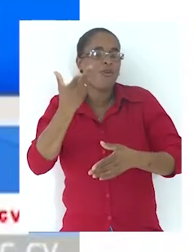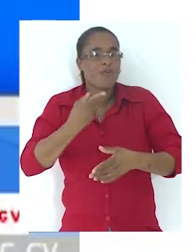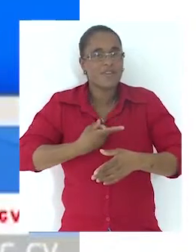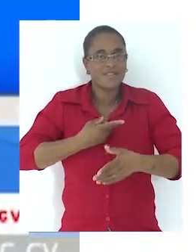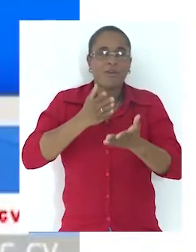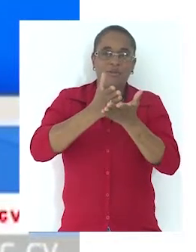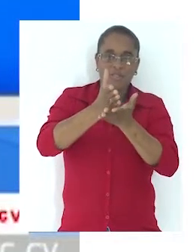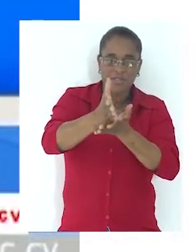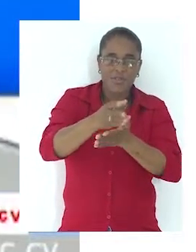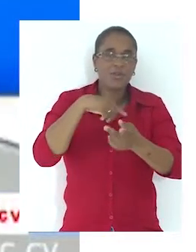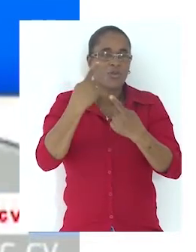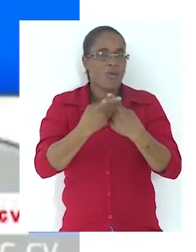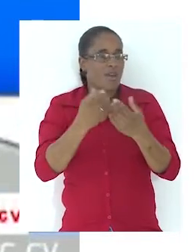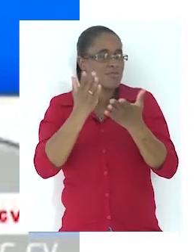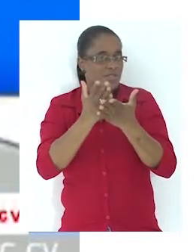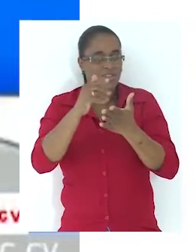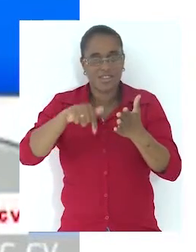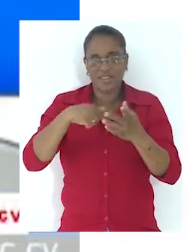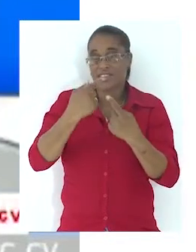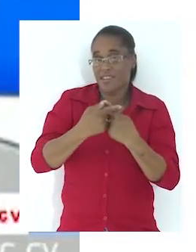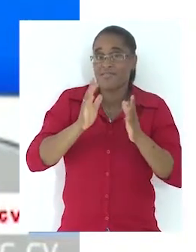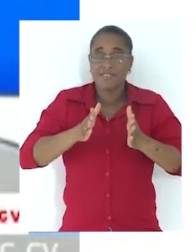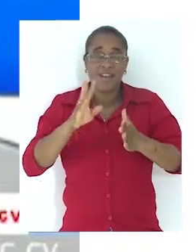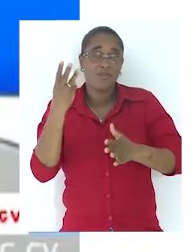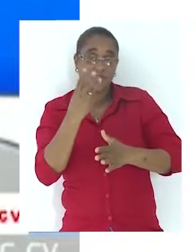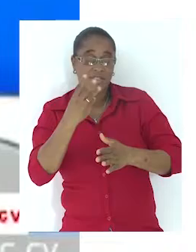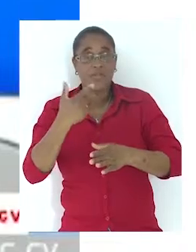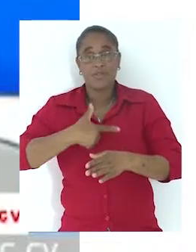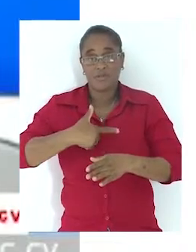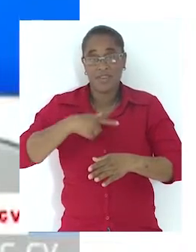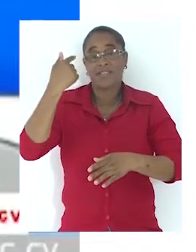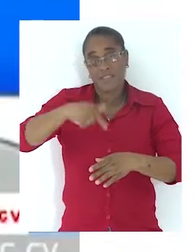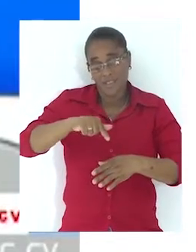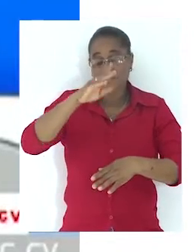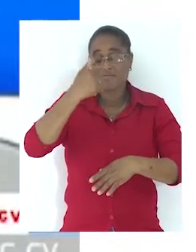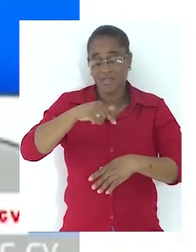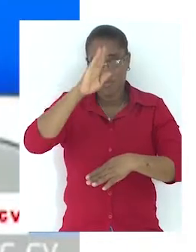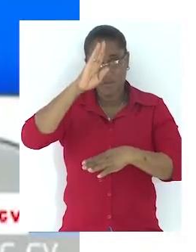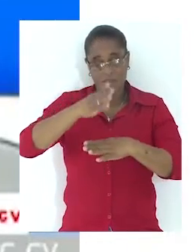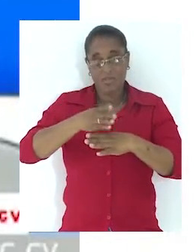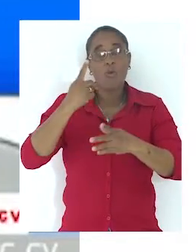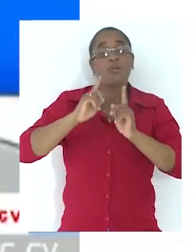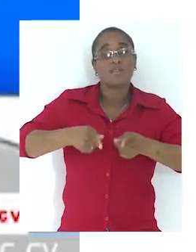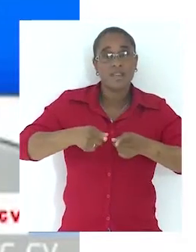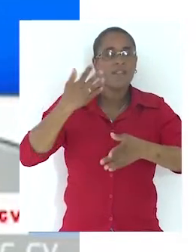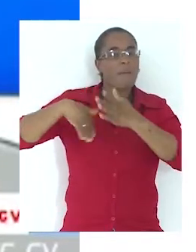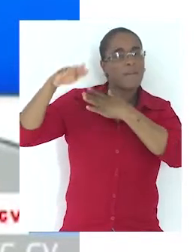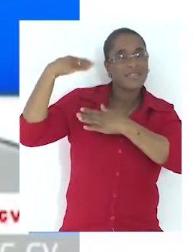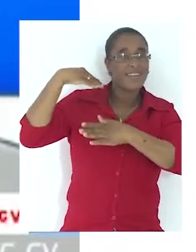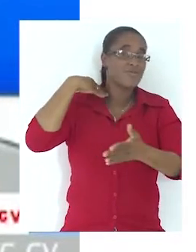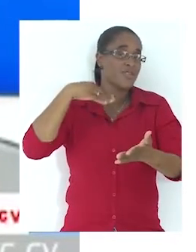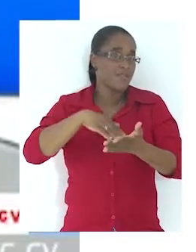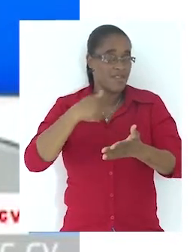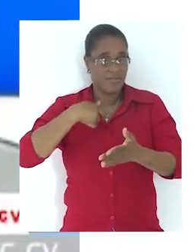vai ser a continuação do ano letivo este ano, já que o terceiro trimestre deveria ter começado na passada segunda-feira,